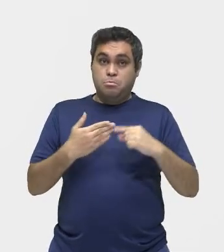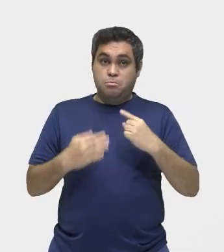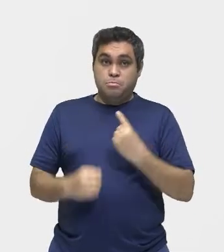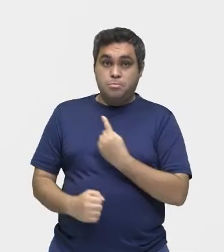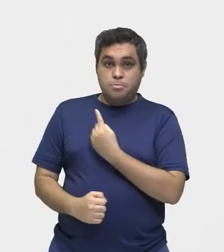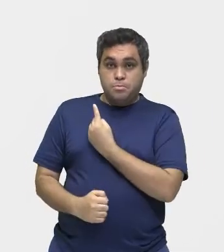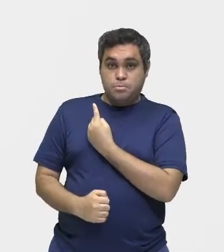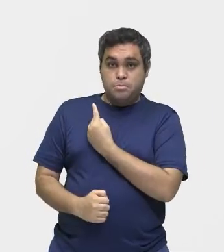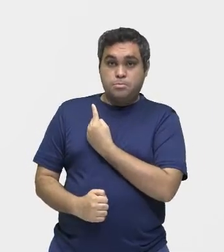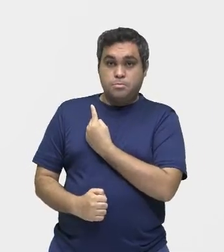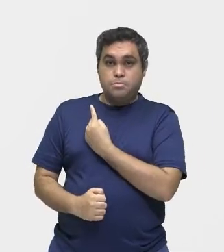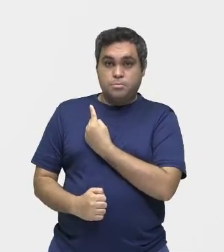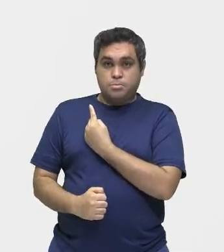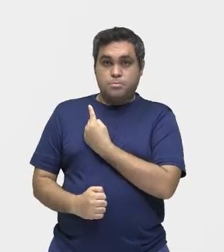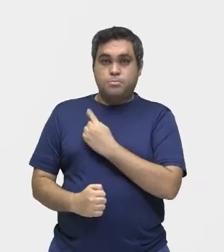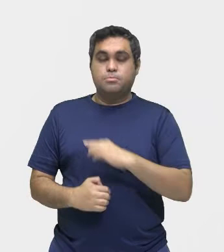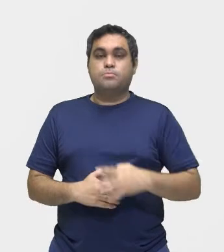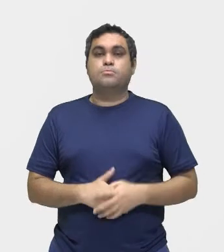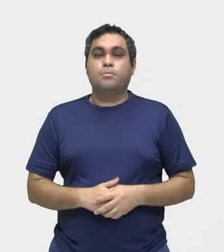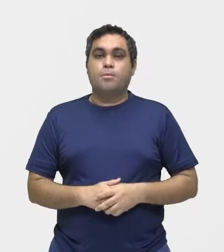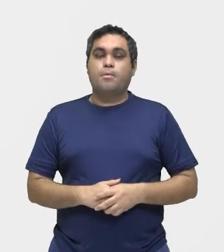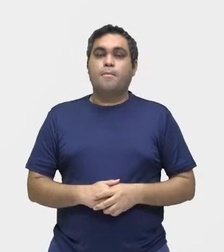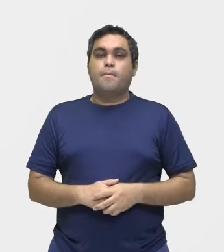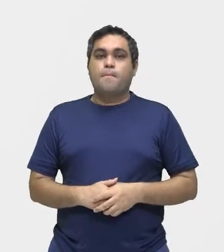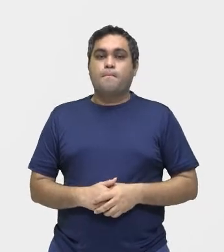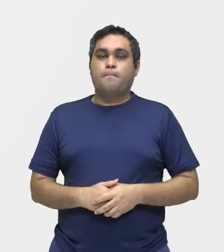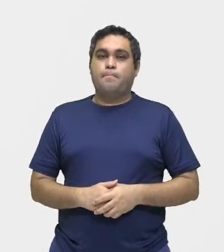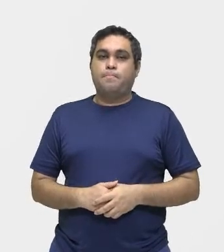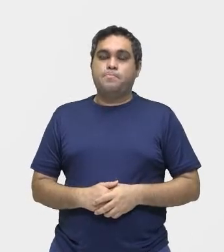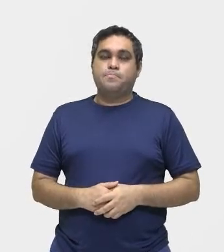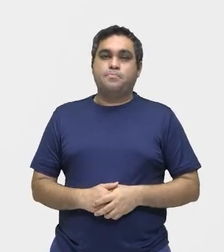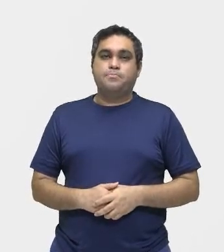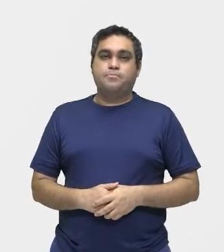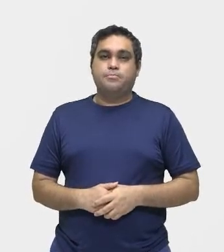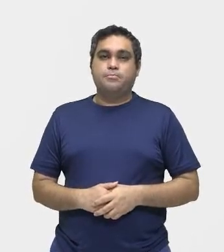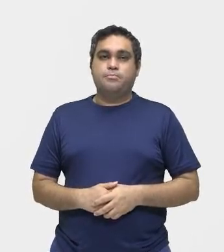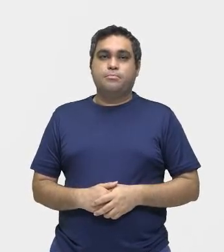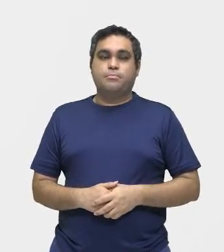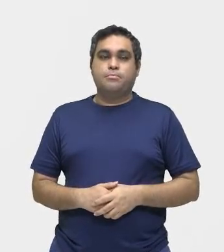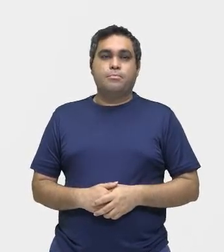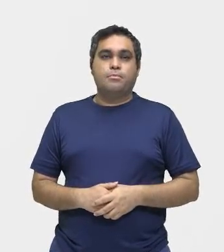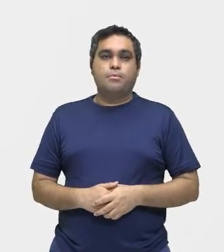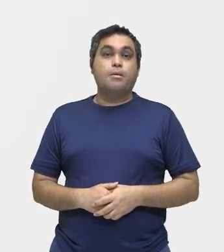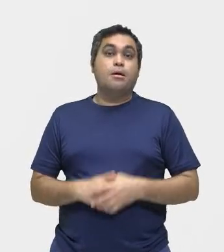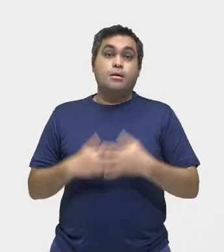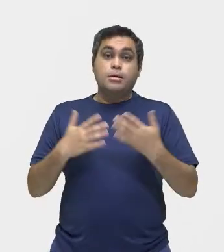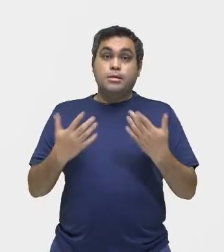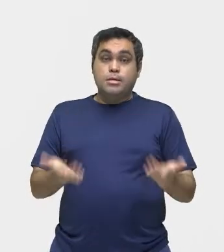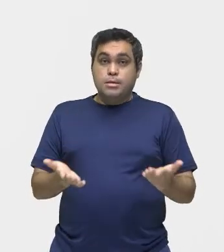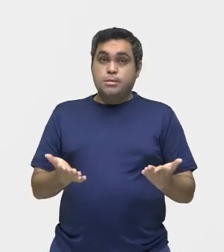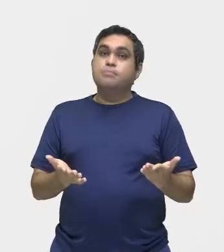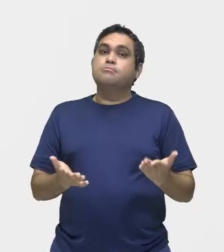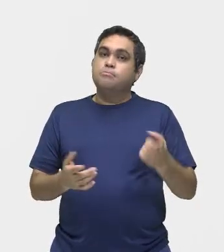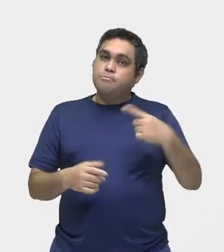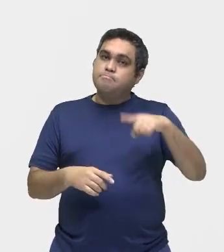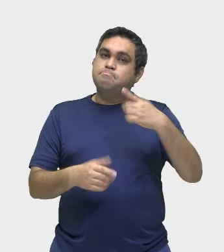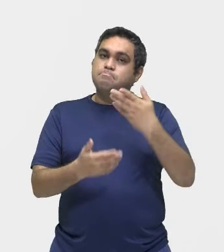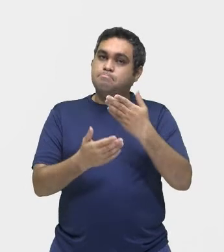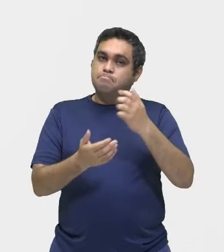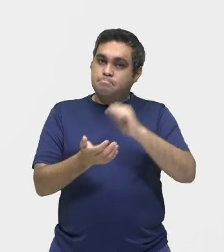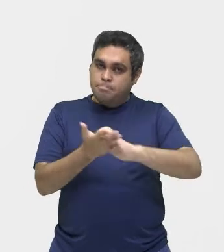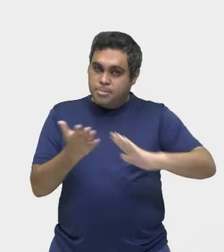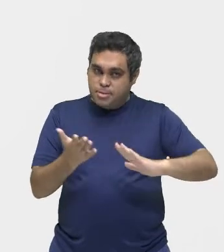exercíciosbrasilescola.uol.com.br, exercícios de matemática sobre triângulos. Alunos, mãos à obra, vamos